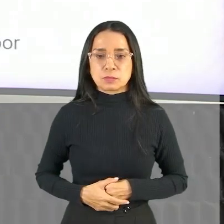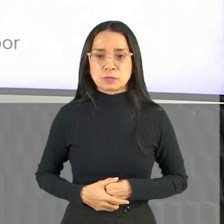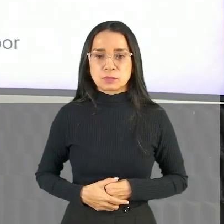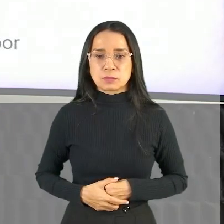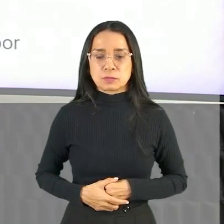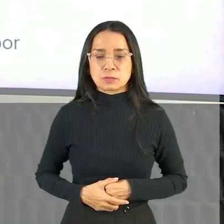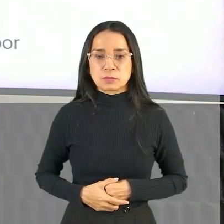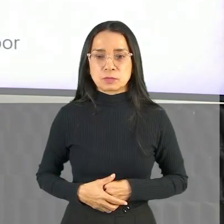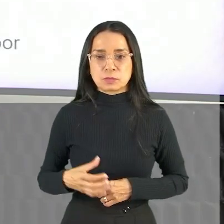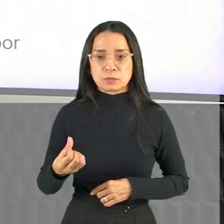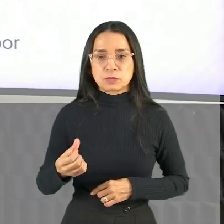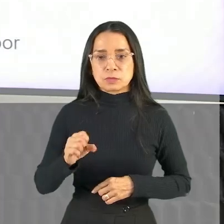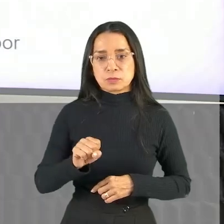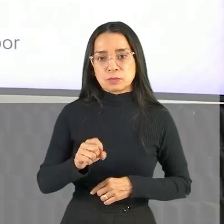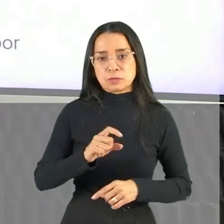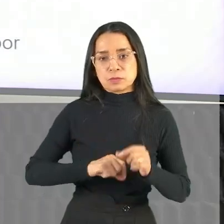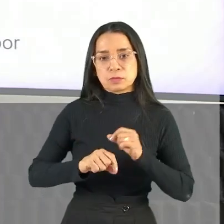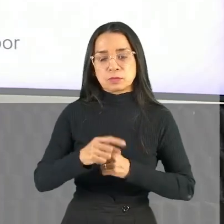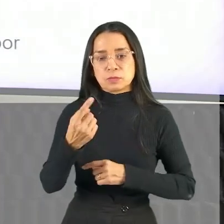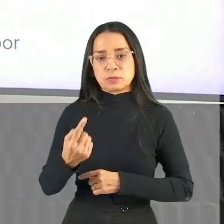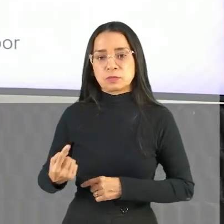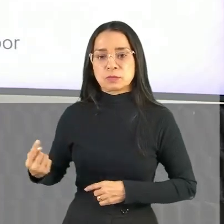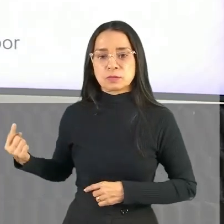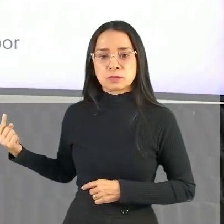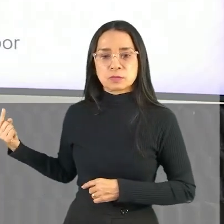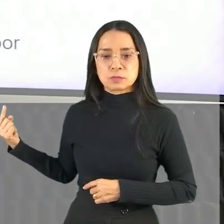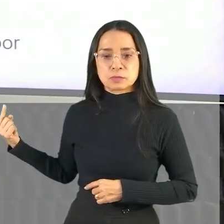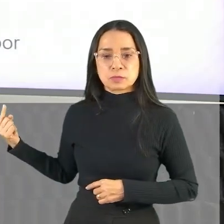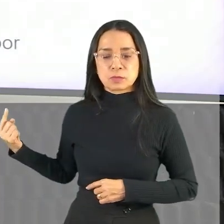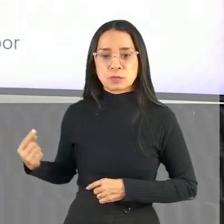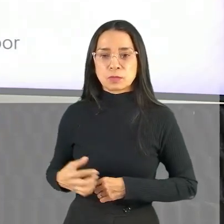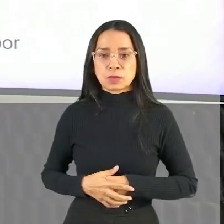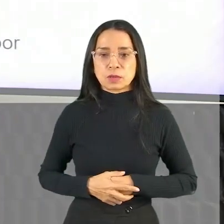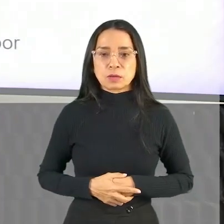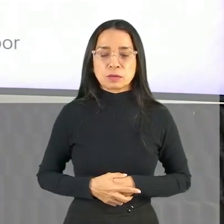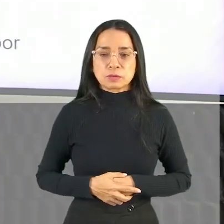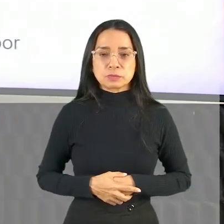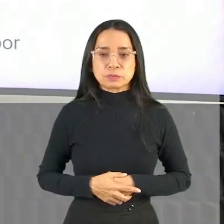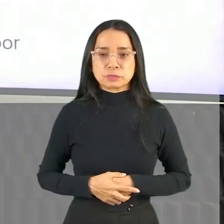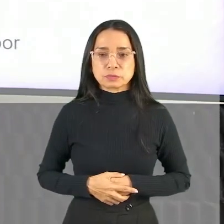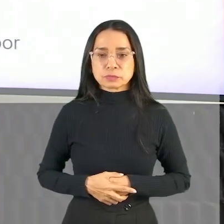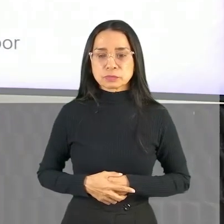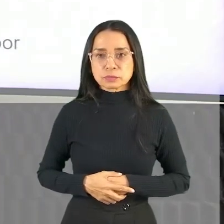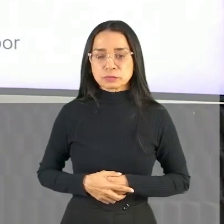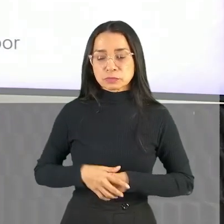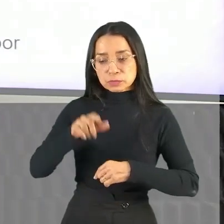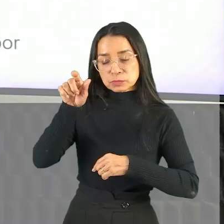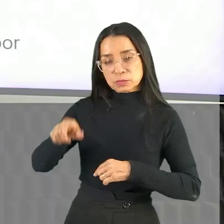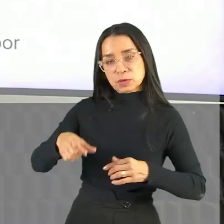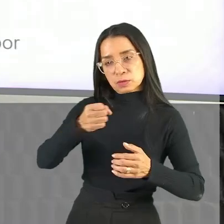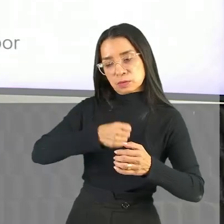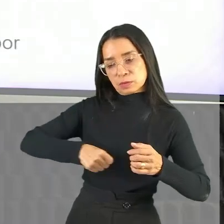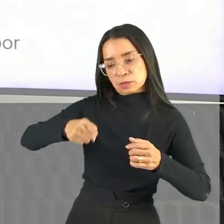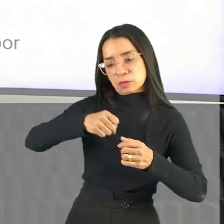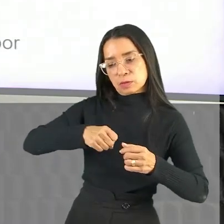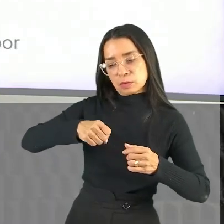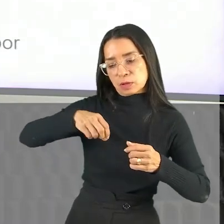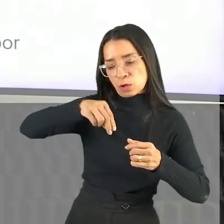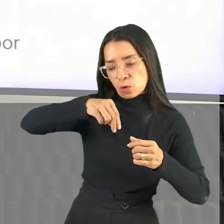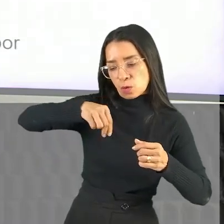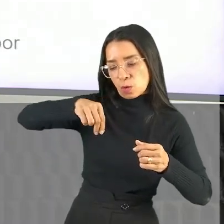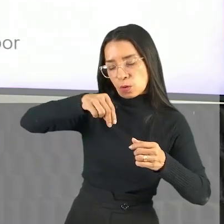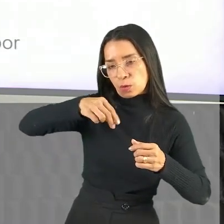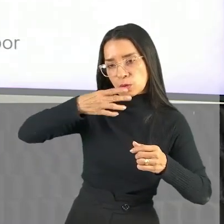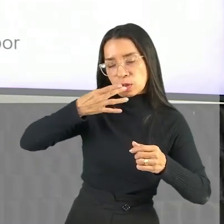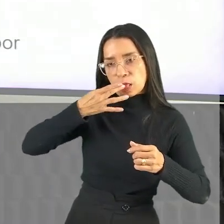Questão 68, Enem 2019. Uma cozinheira colocou sal a mais no feijão